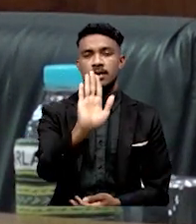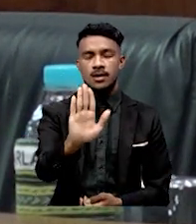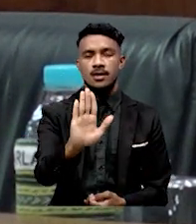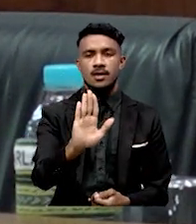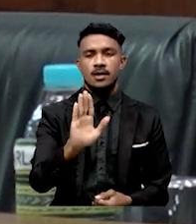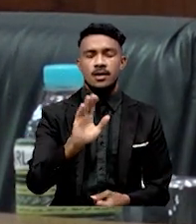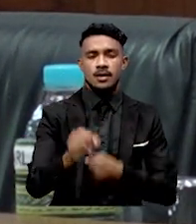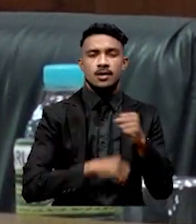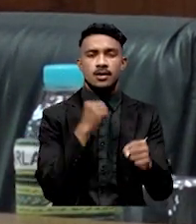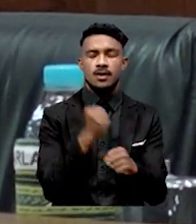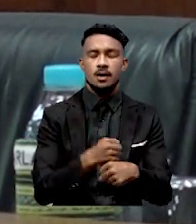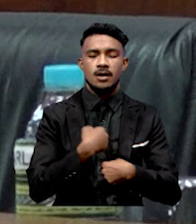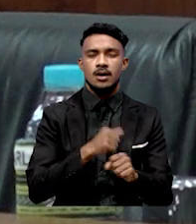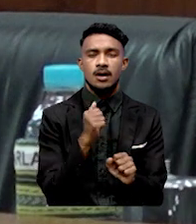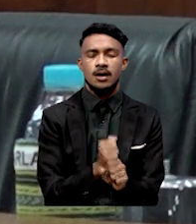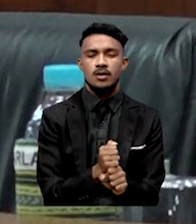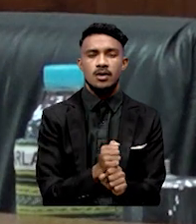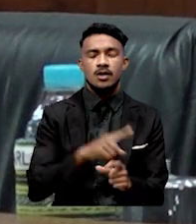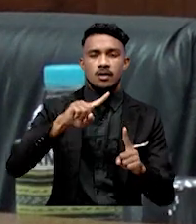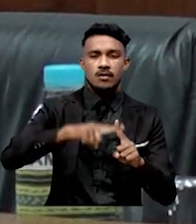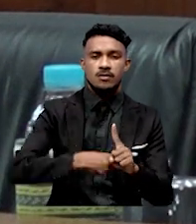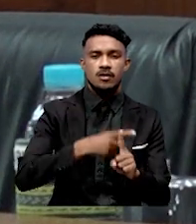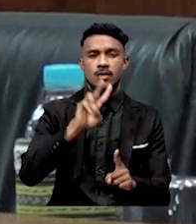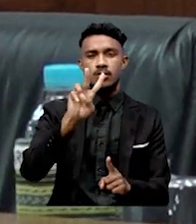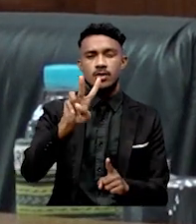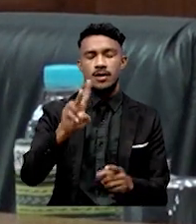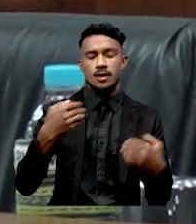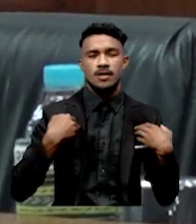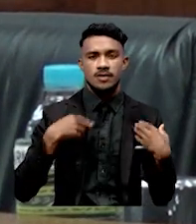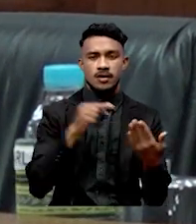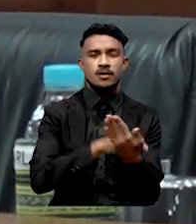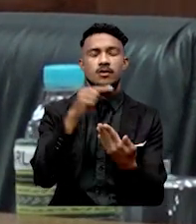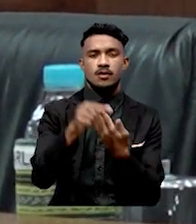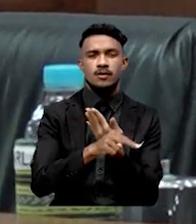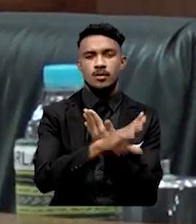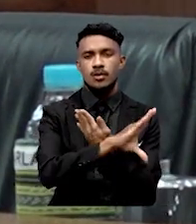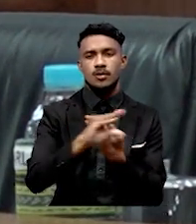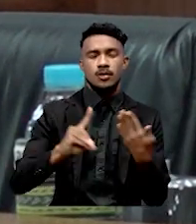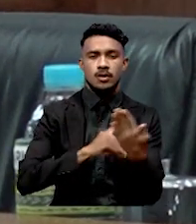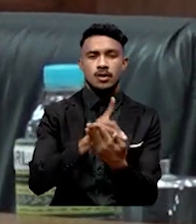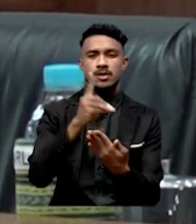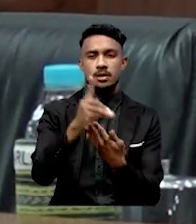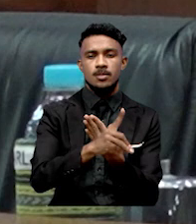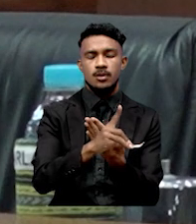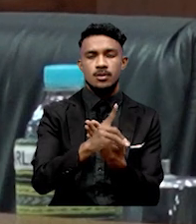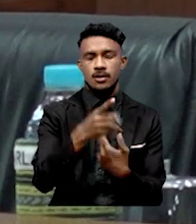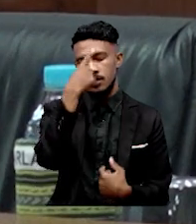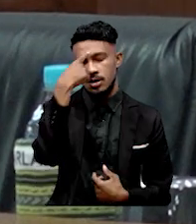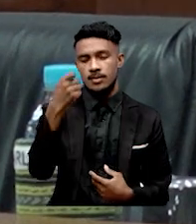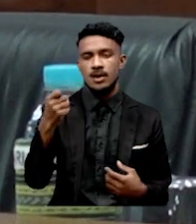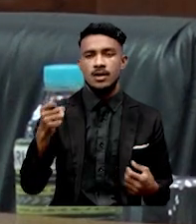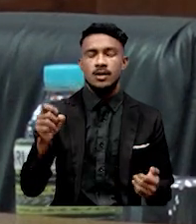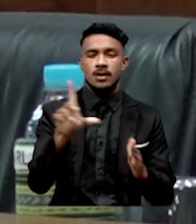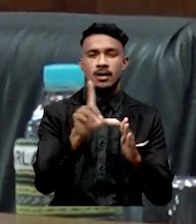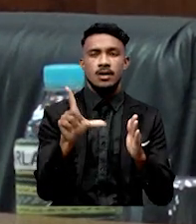de execução, né? Atohalo, ia fulan rua nelaran, ia outubro, ia novembro, ia dezembro. Tambanema, que decreto-lei